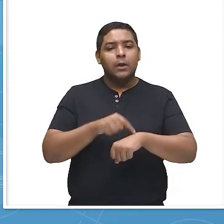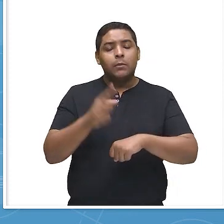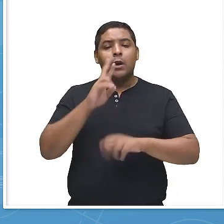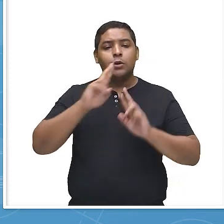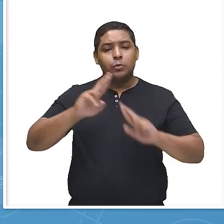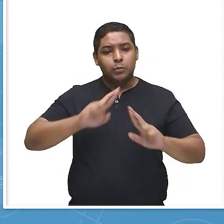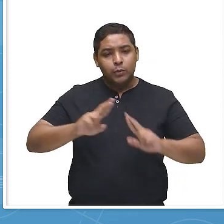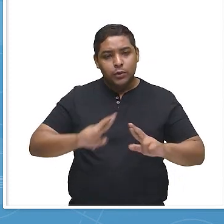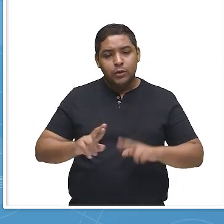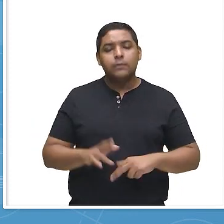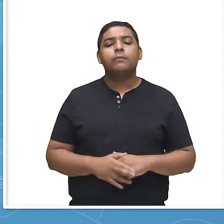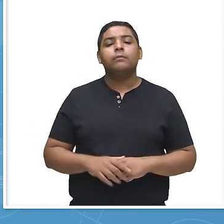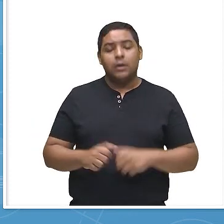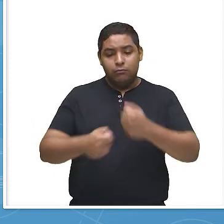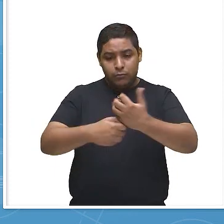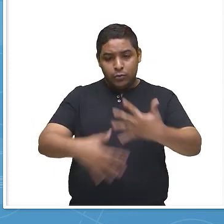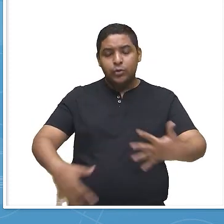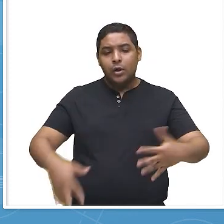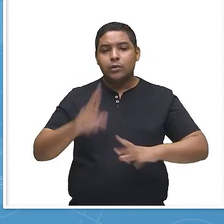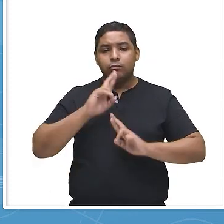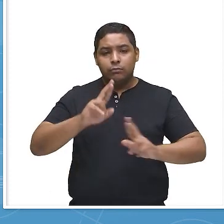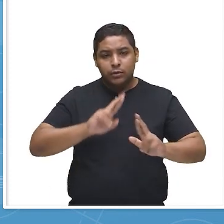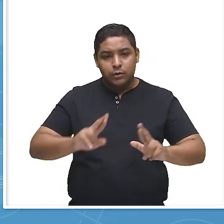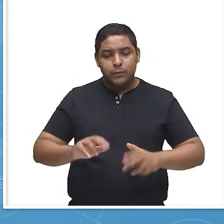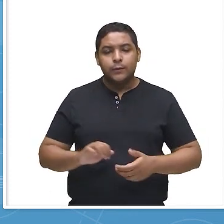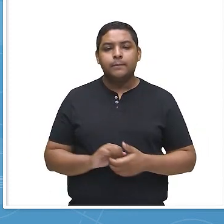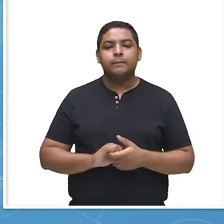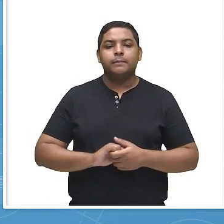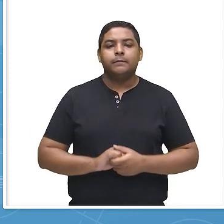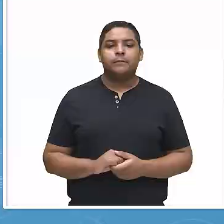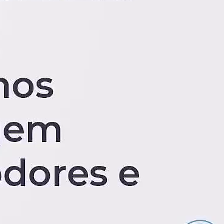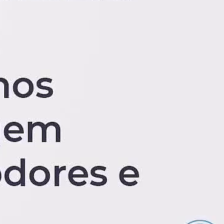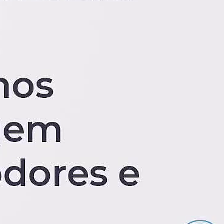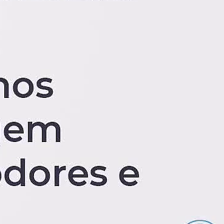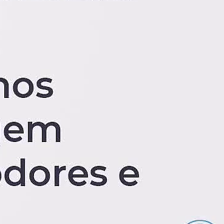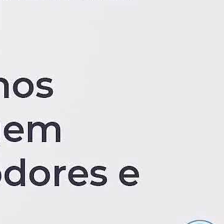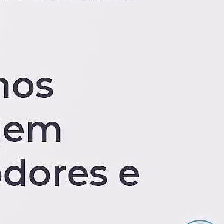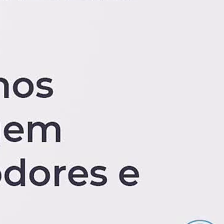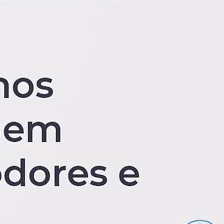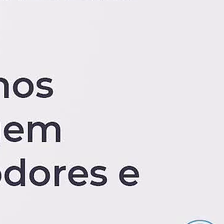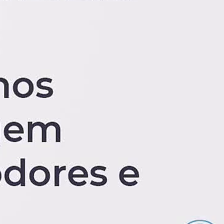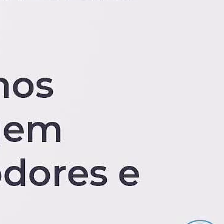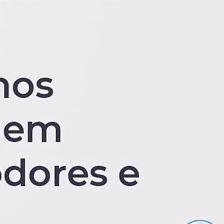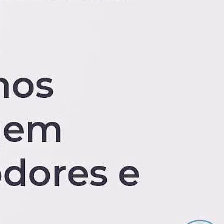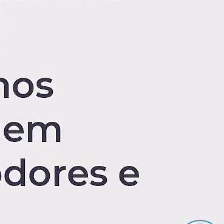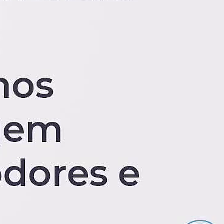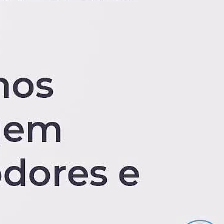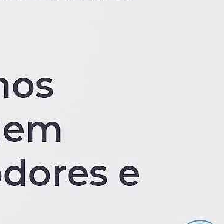responderem e responde no chat, por favor. Valeu!